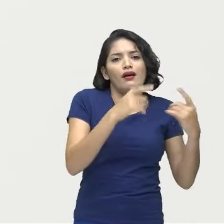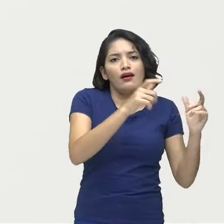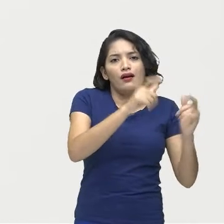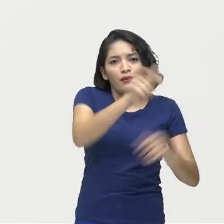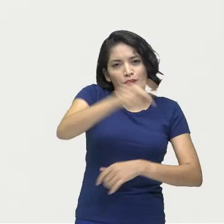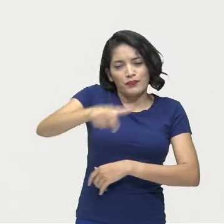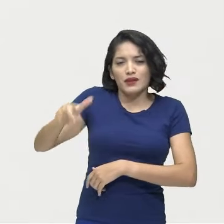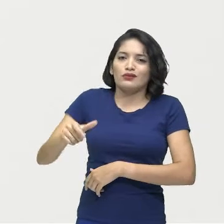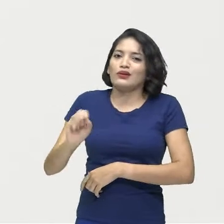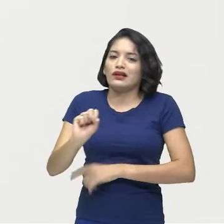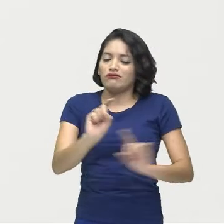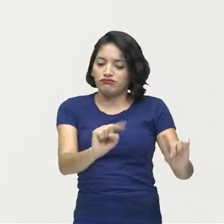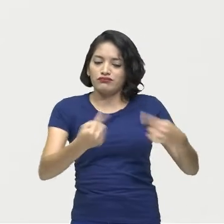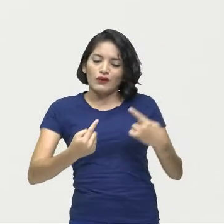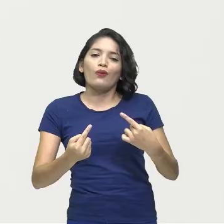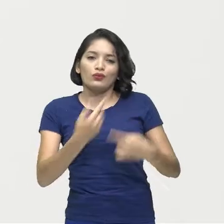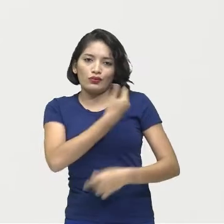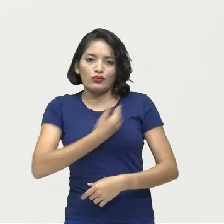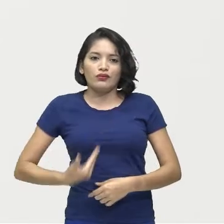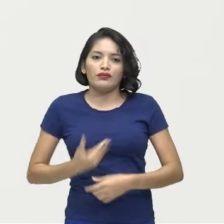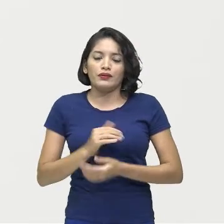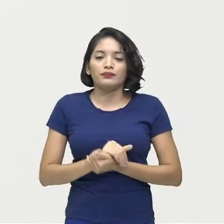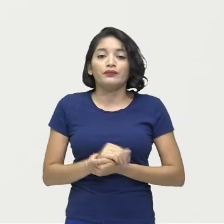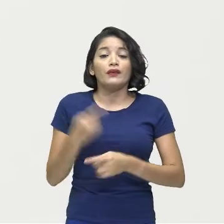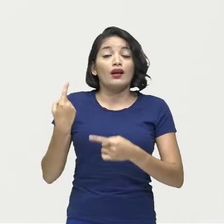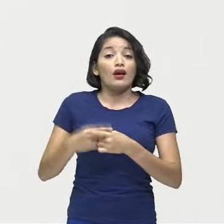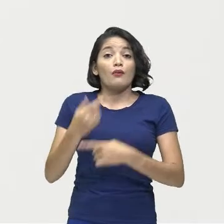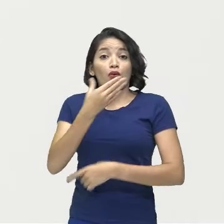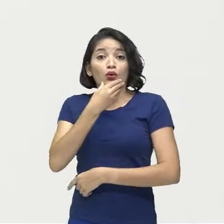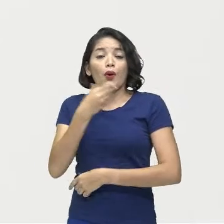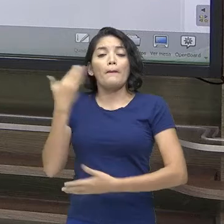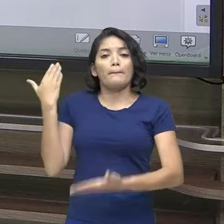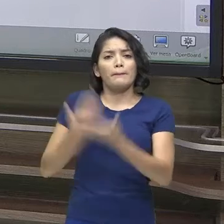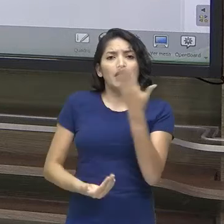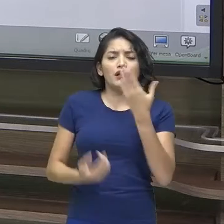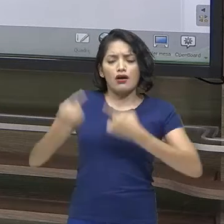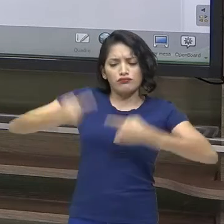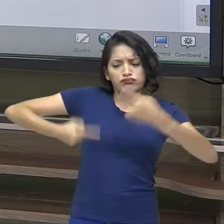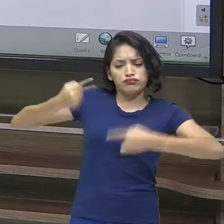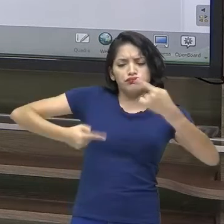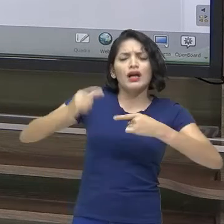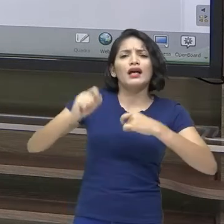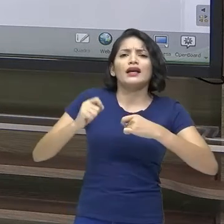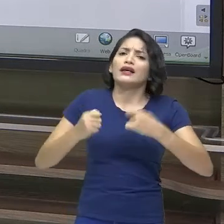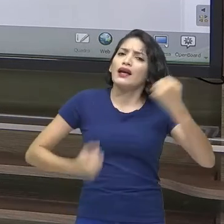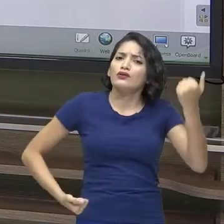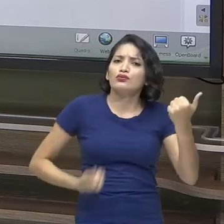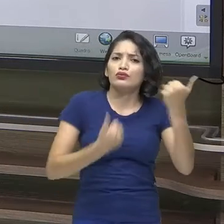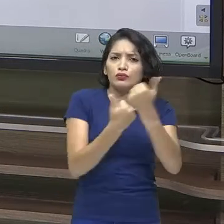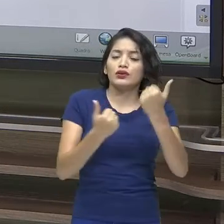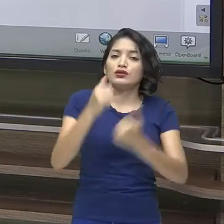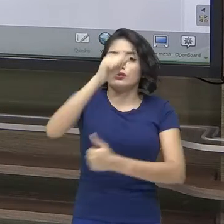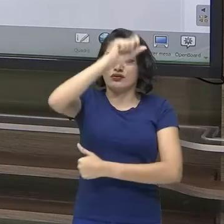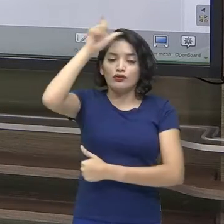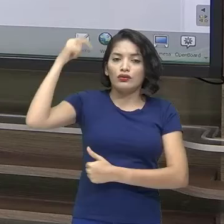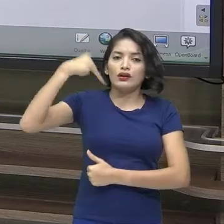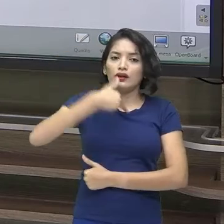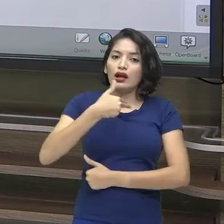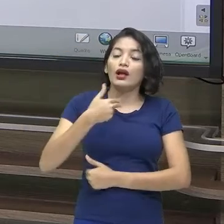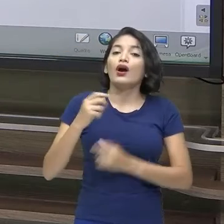elas Trotsky. Por quê? Quando Trotsky perdeu a disputa ali, gente, em quem ficaria no lugar de Lenin, Trotsky começou